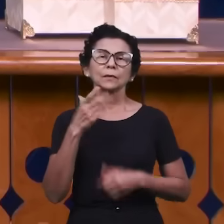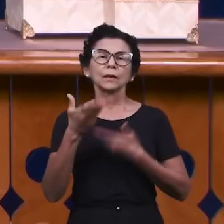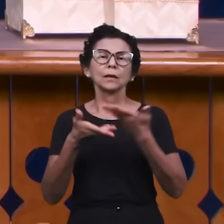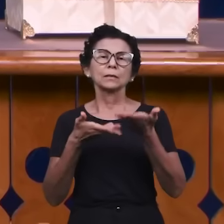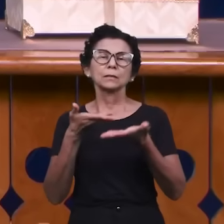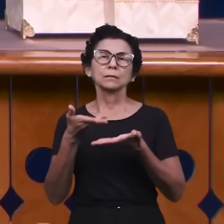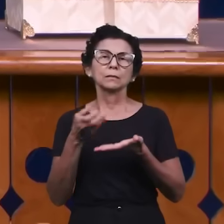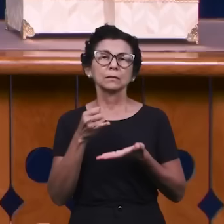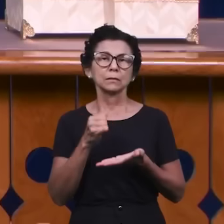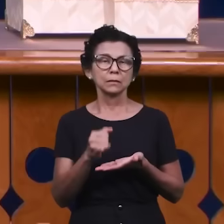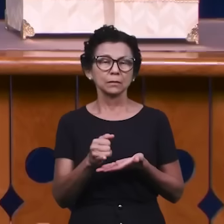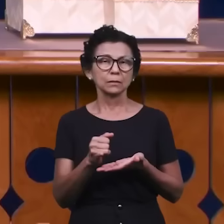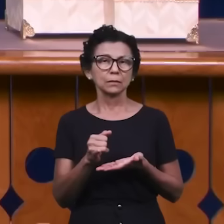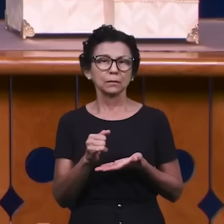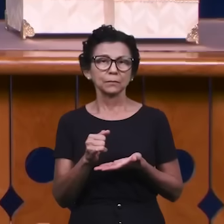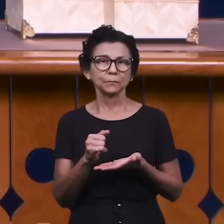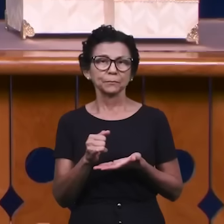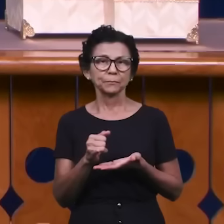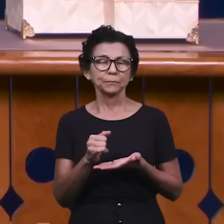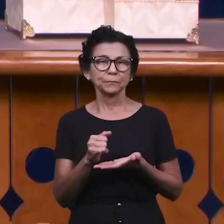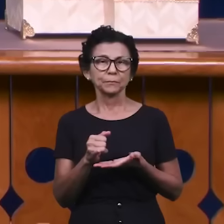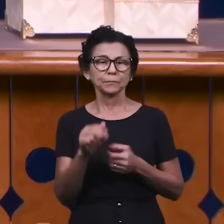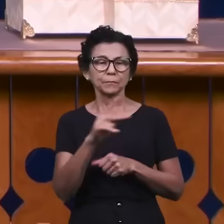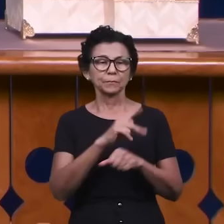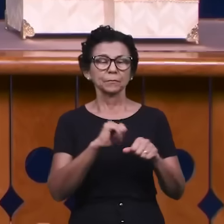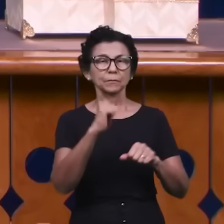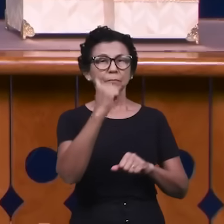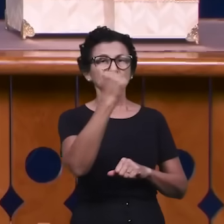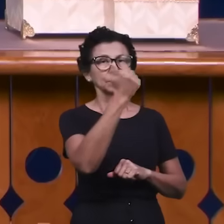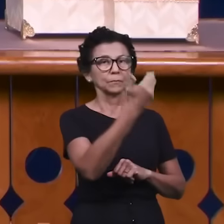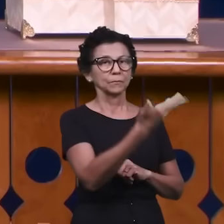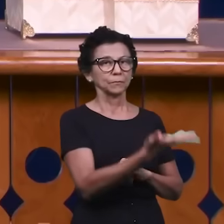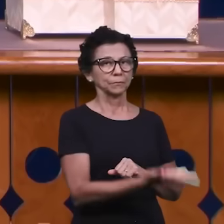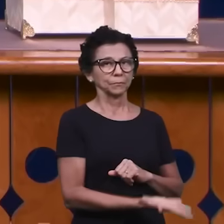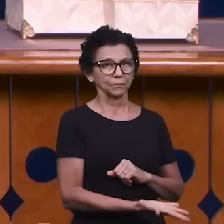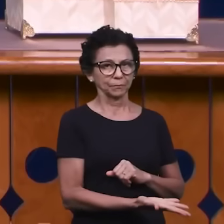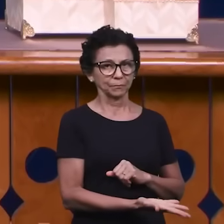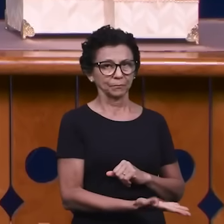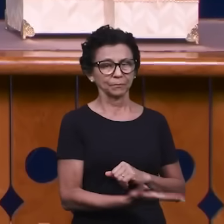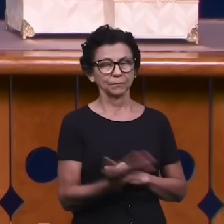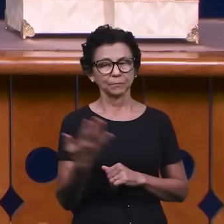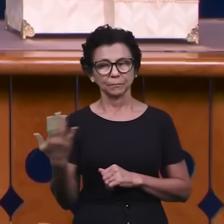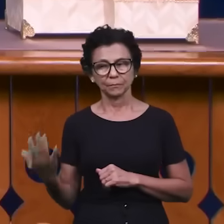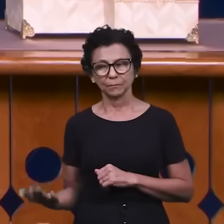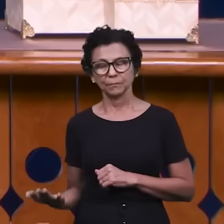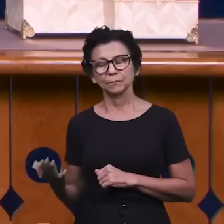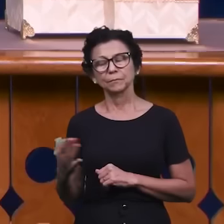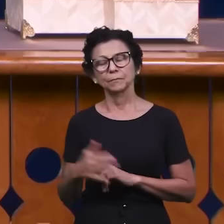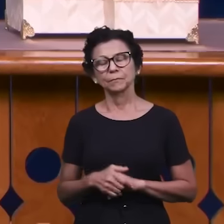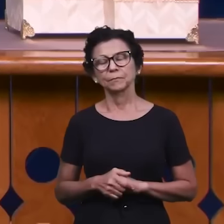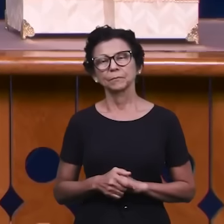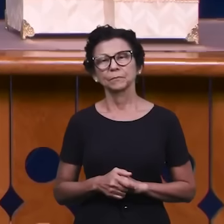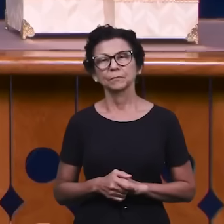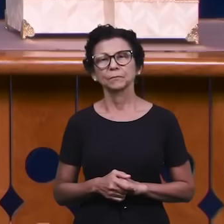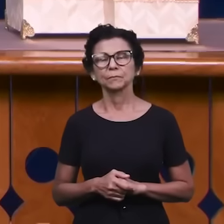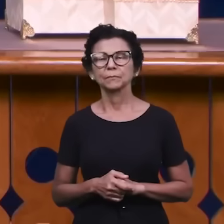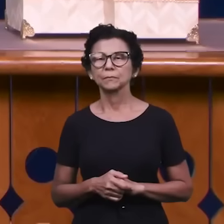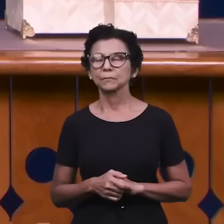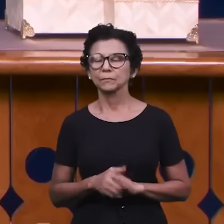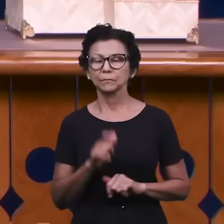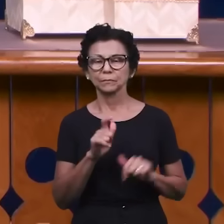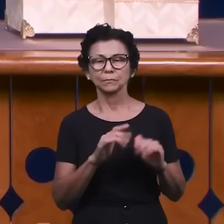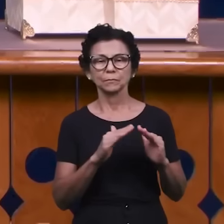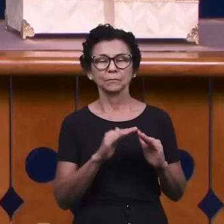assistência se você estiver fora do Brasil. Este QR Code ele é específico para aqueles que